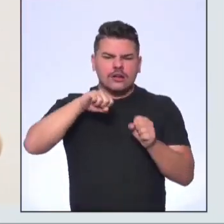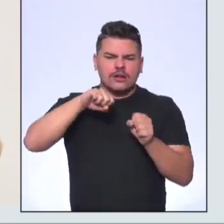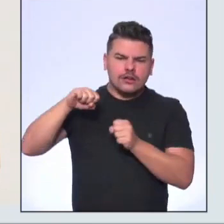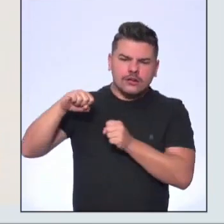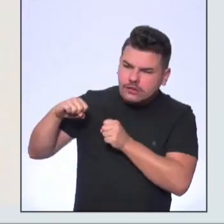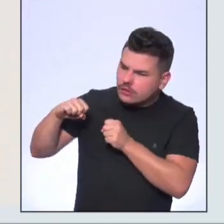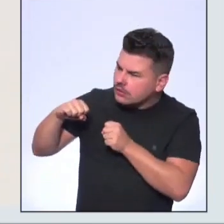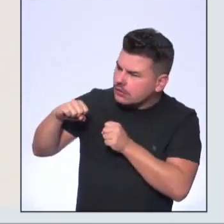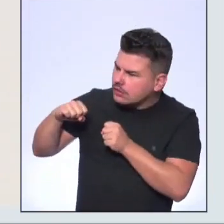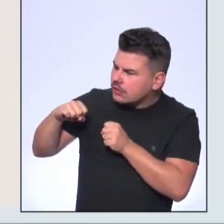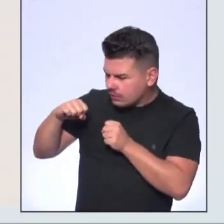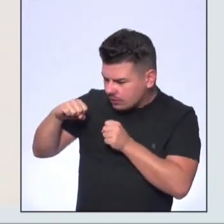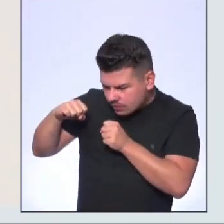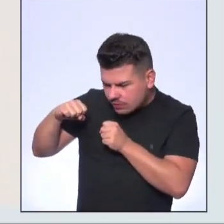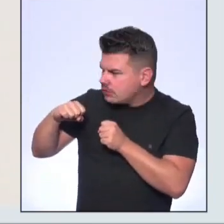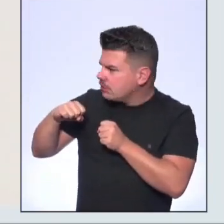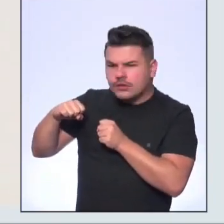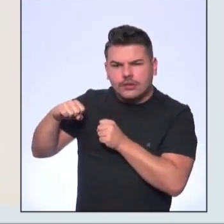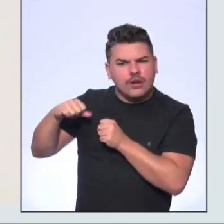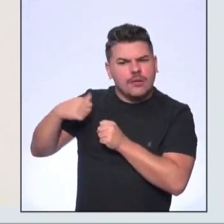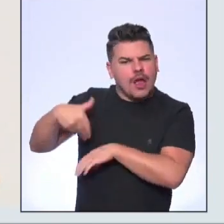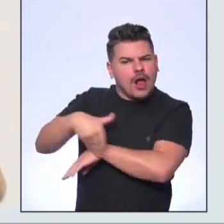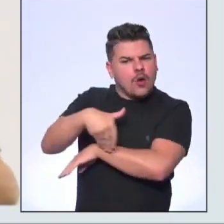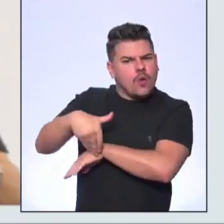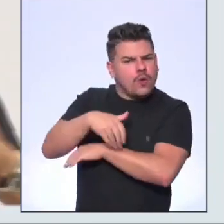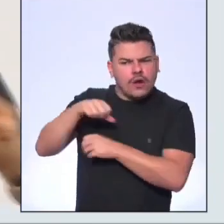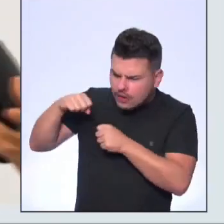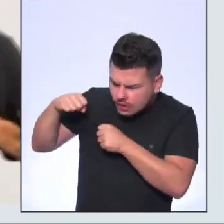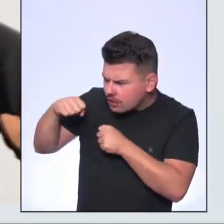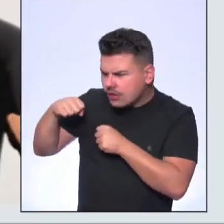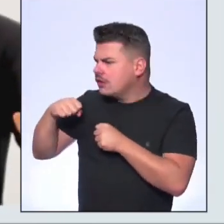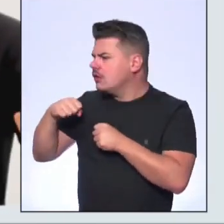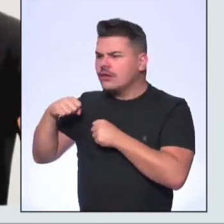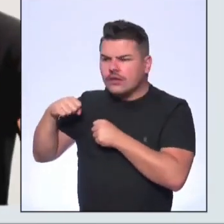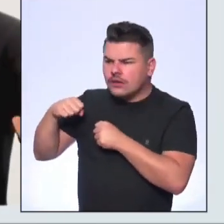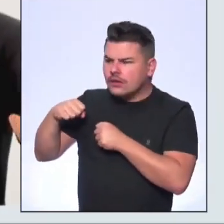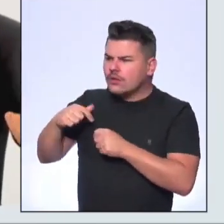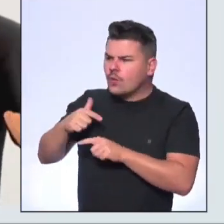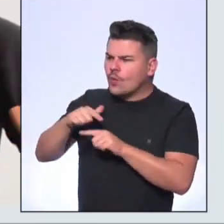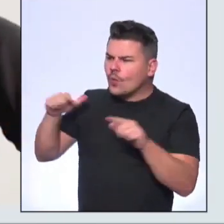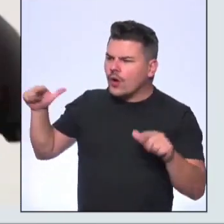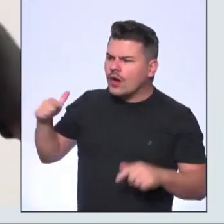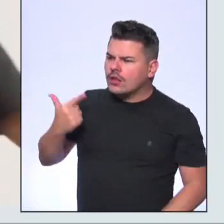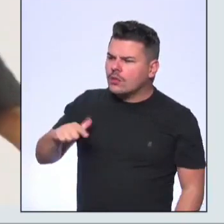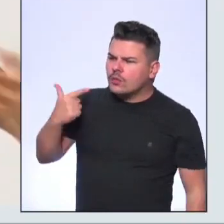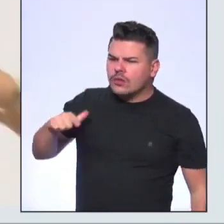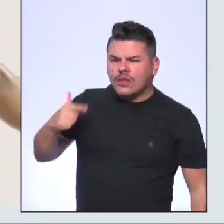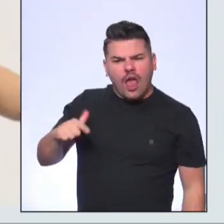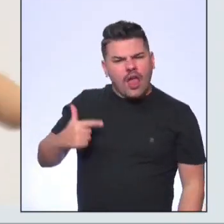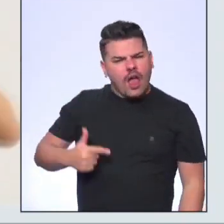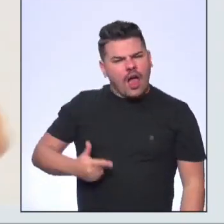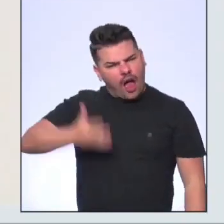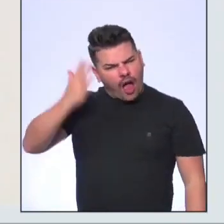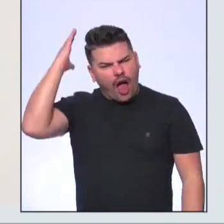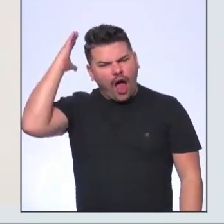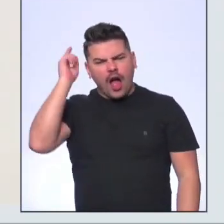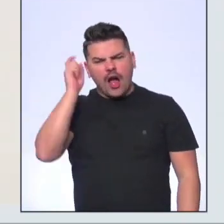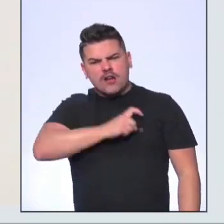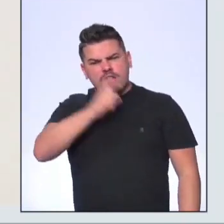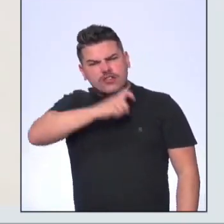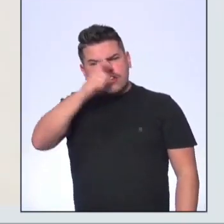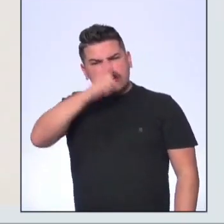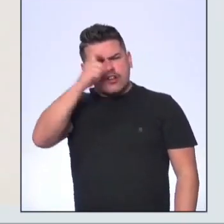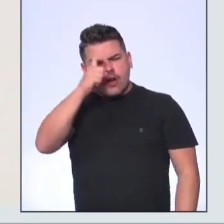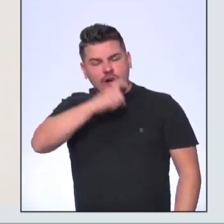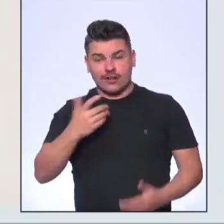poxa, é a minha rua. O que você vai fazer? Você corre para a janela, para ver se você